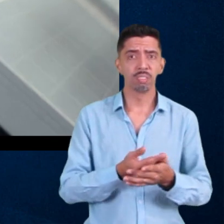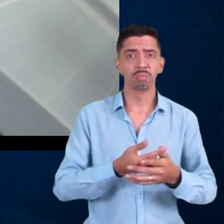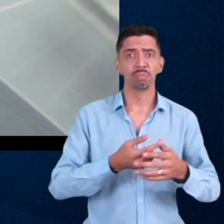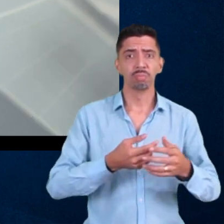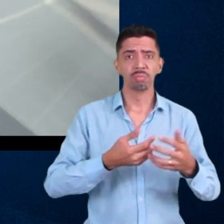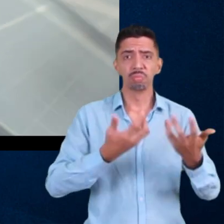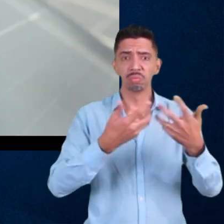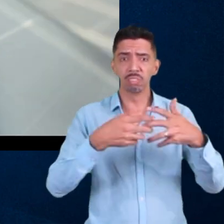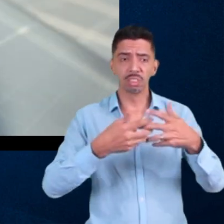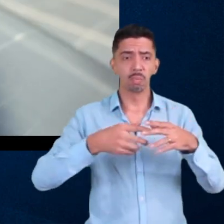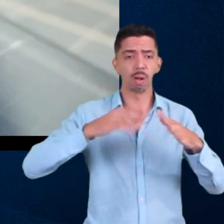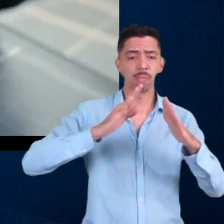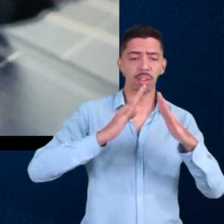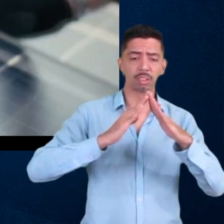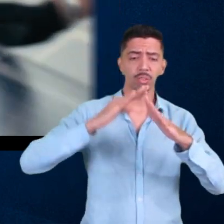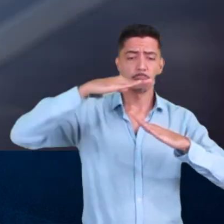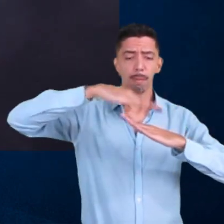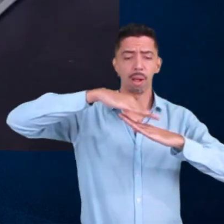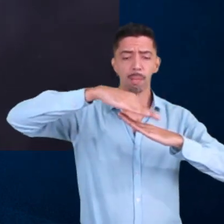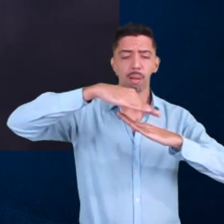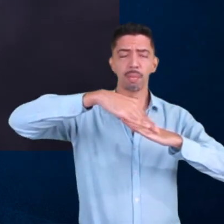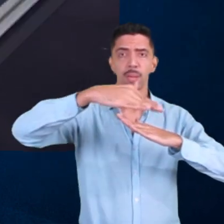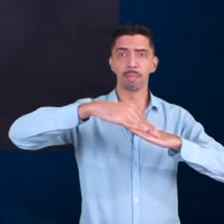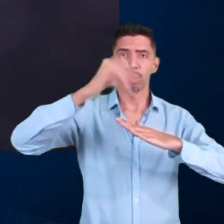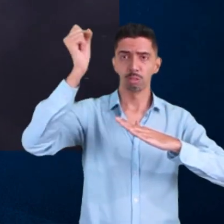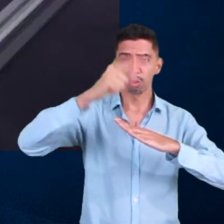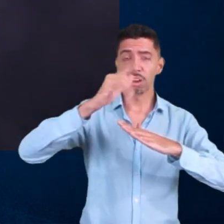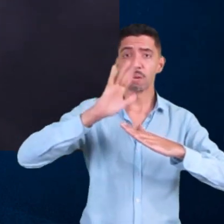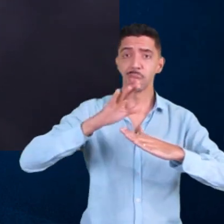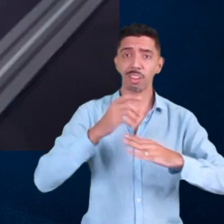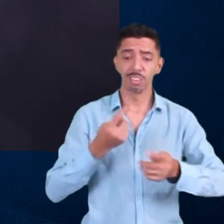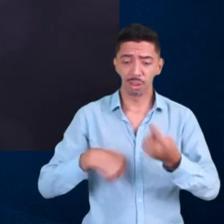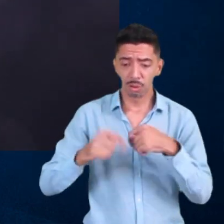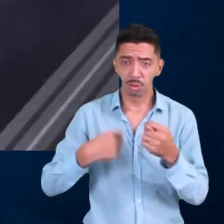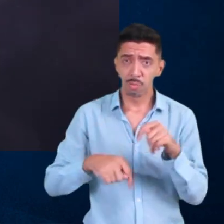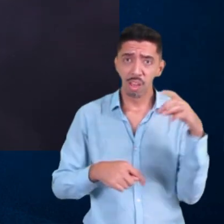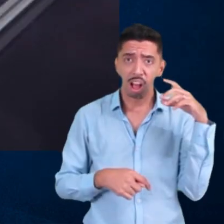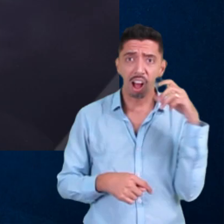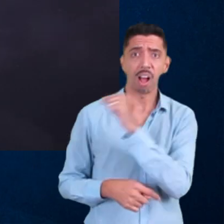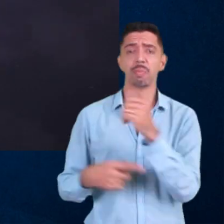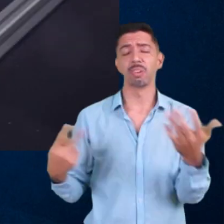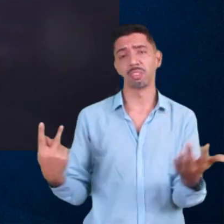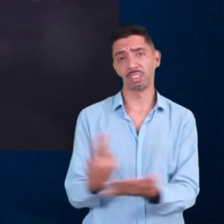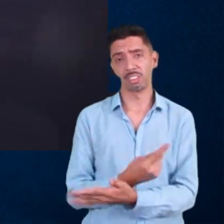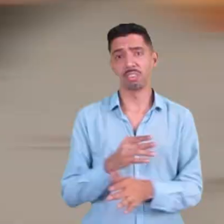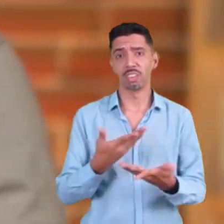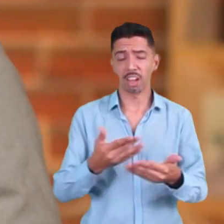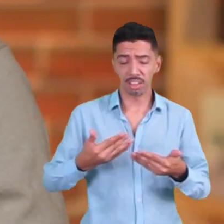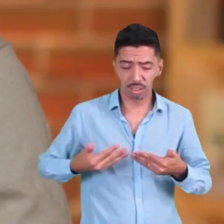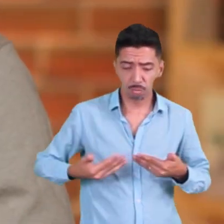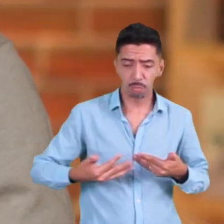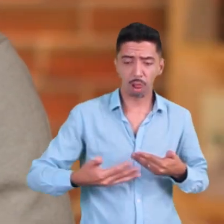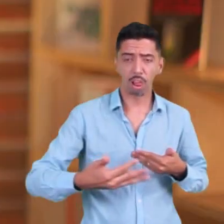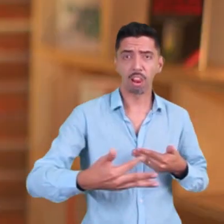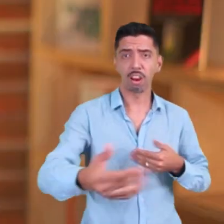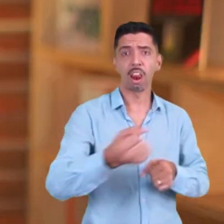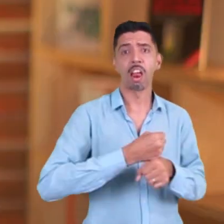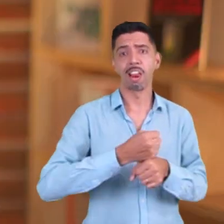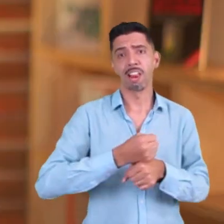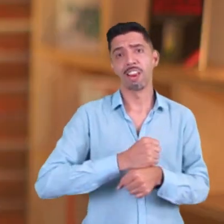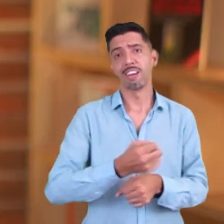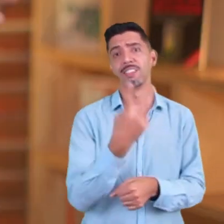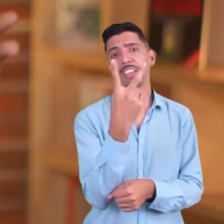solar, mas a economia certamente veio rápido e ela vai perdurar por 25 anos.